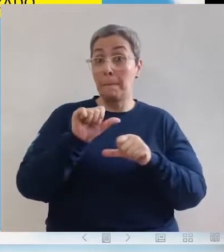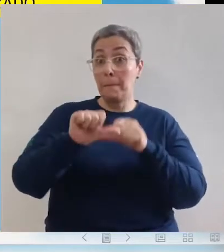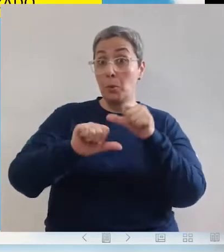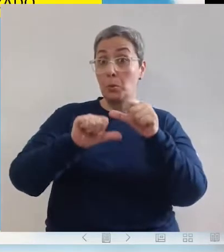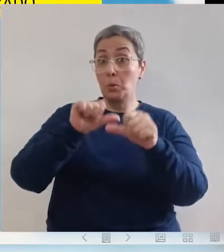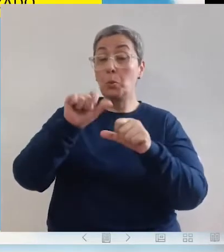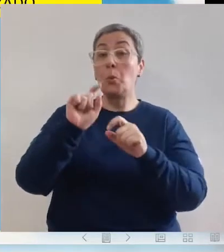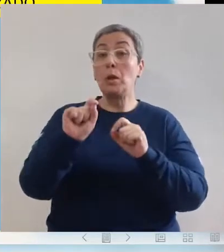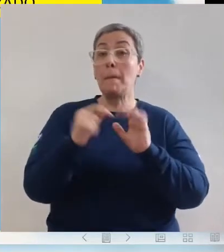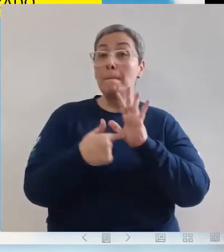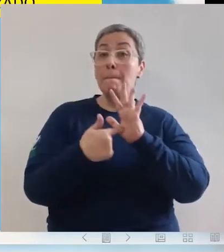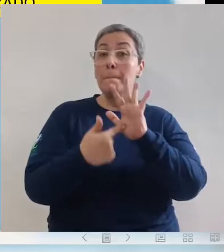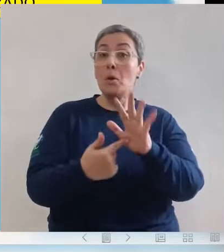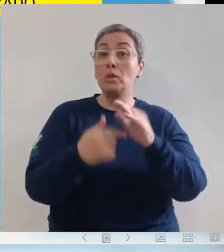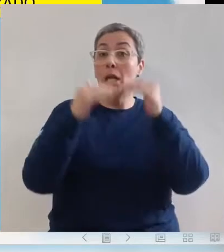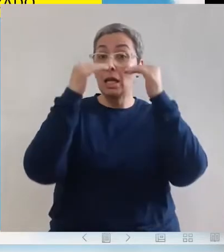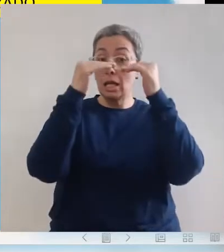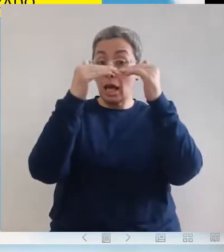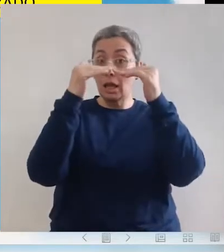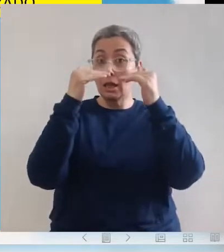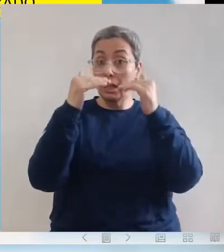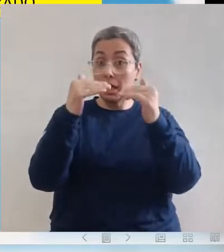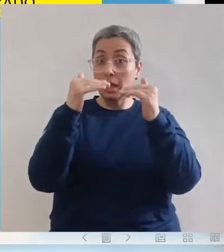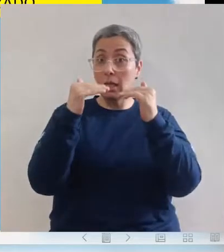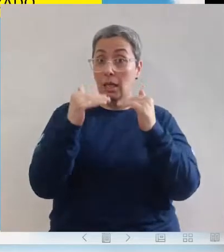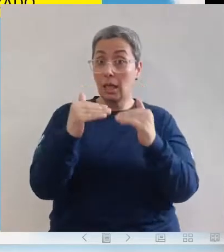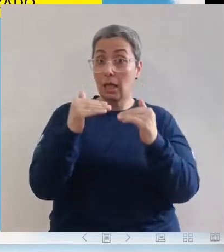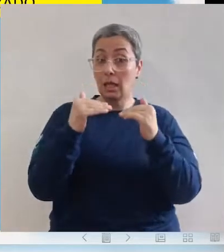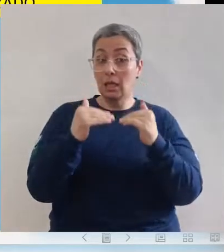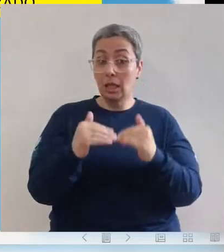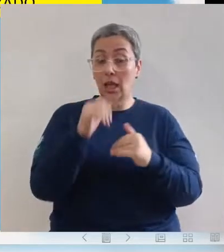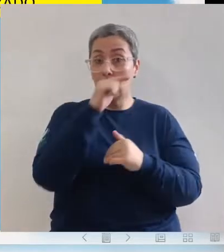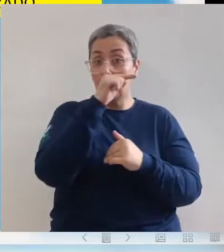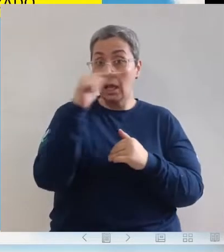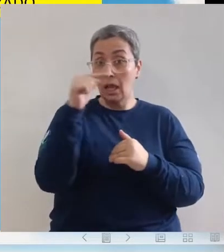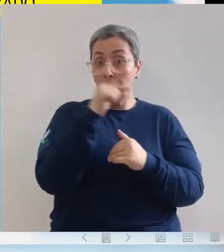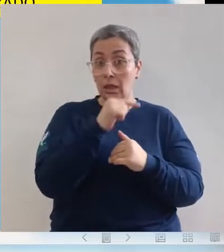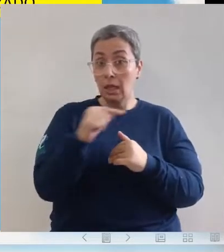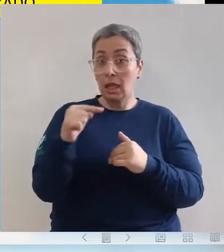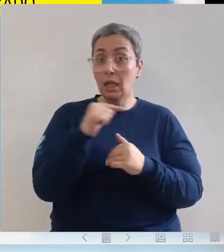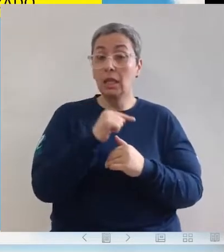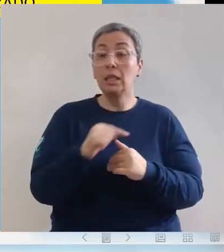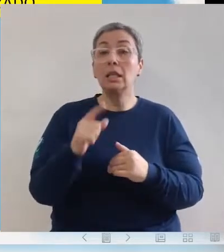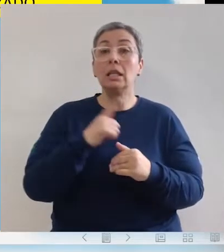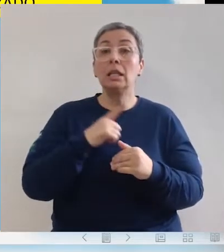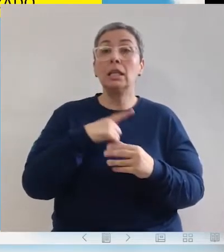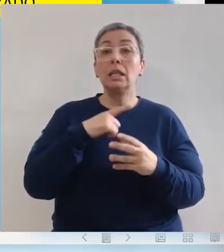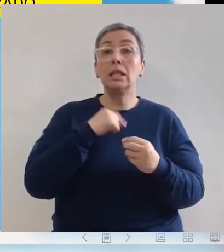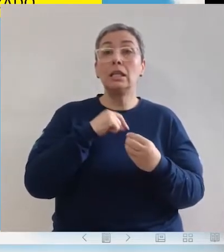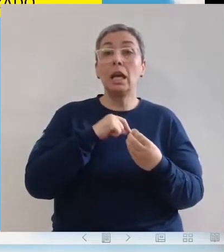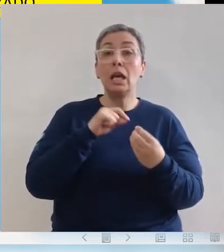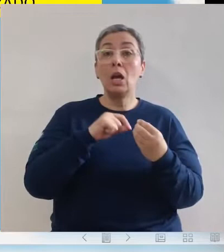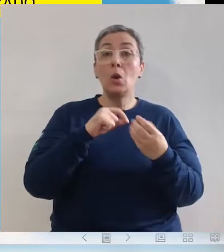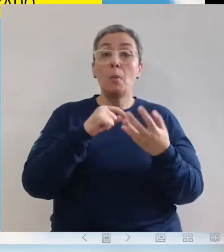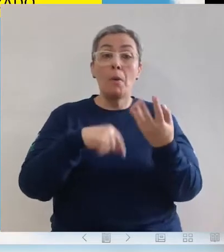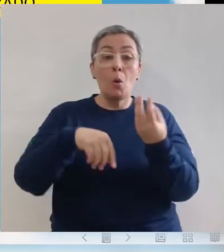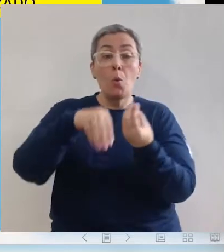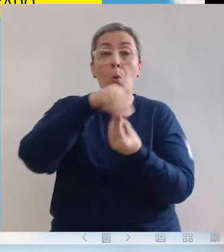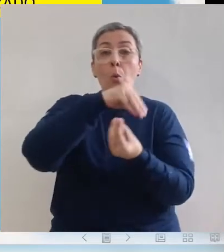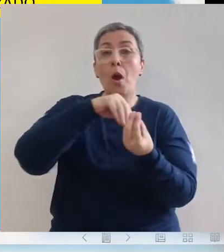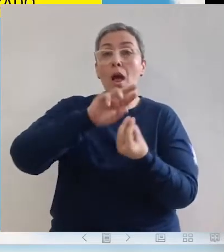Essas mudanças indicam que em cada lugar onde eu coloquei esse tracinho, nós temos uma